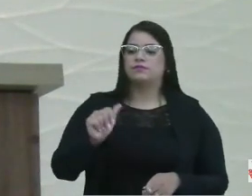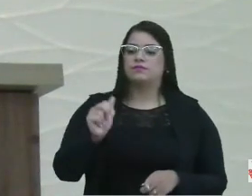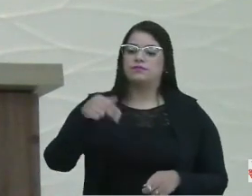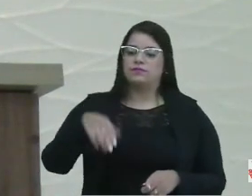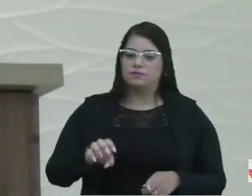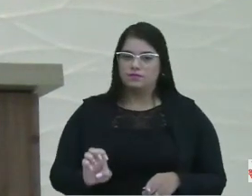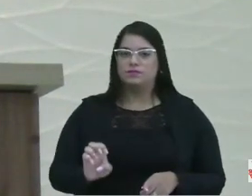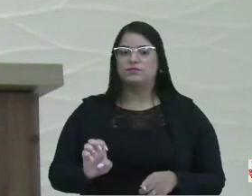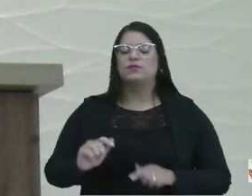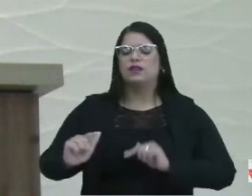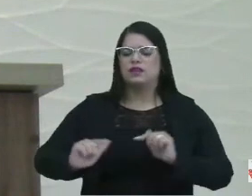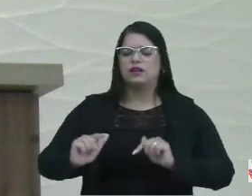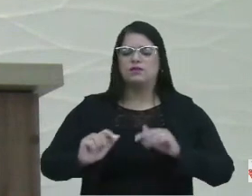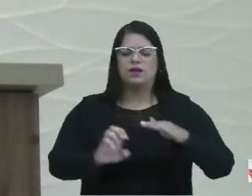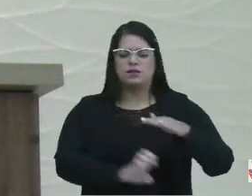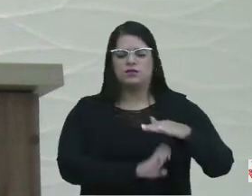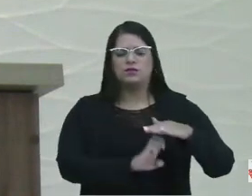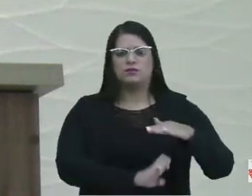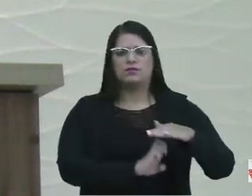empresária